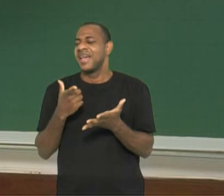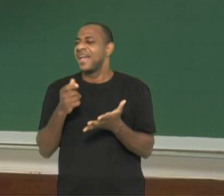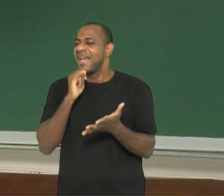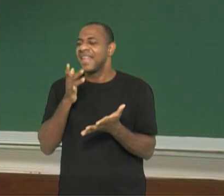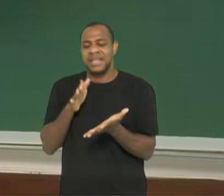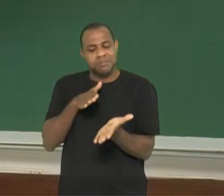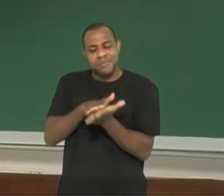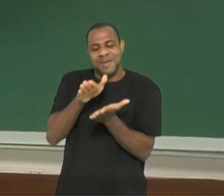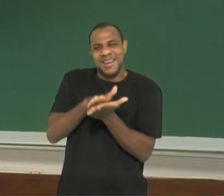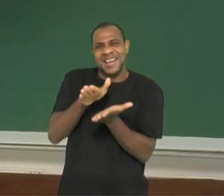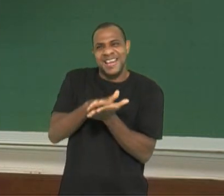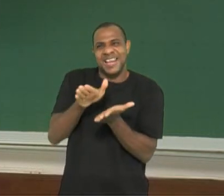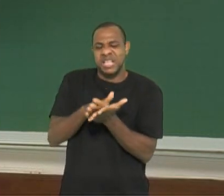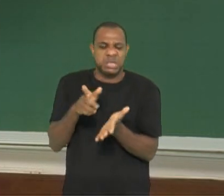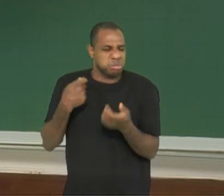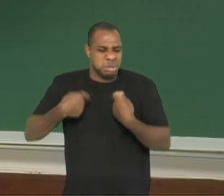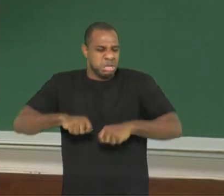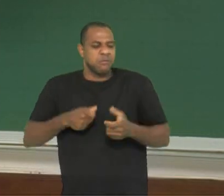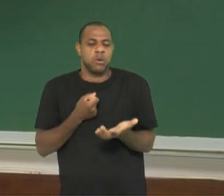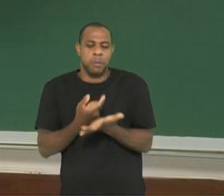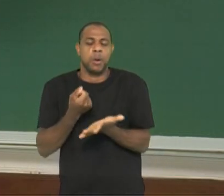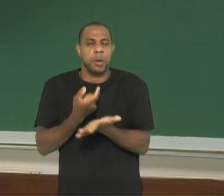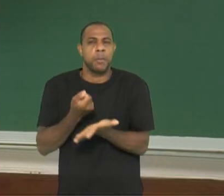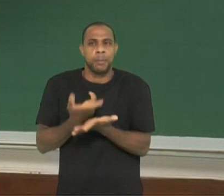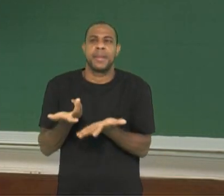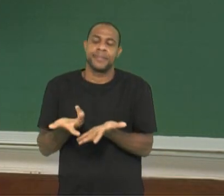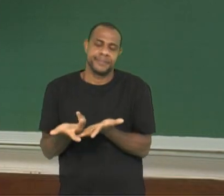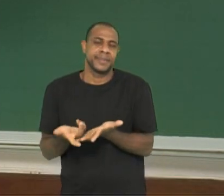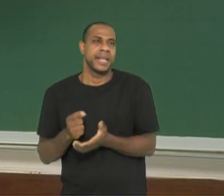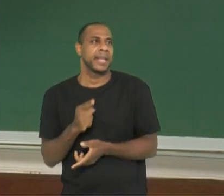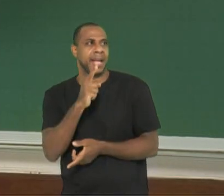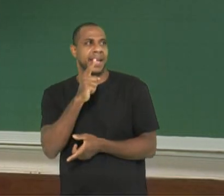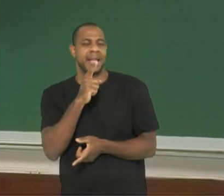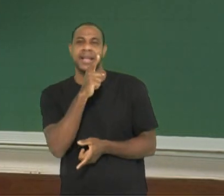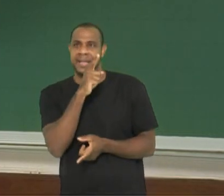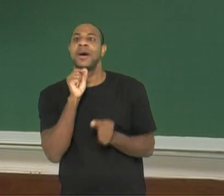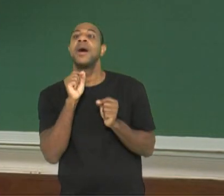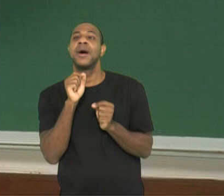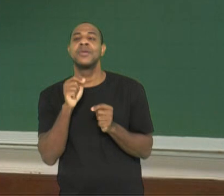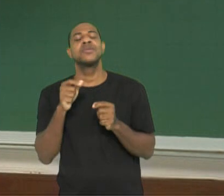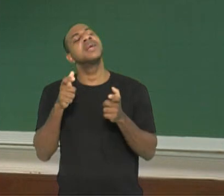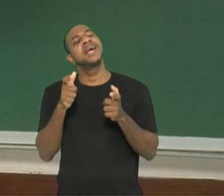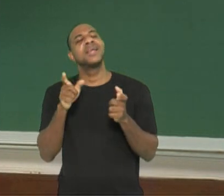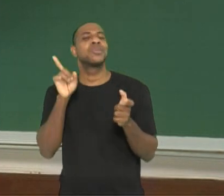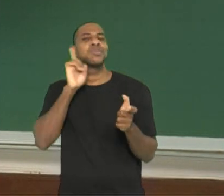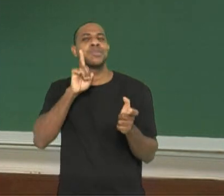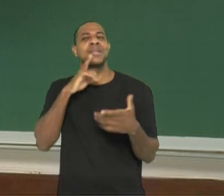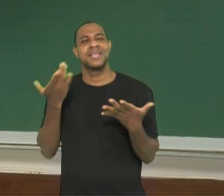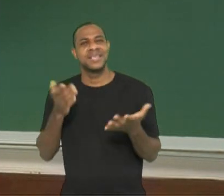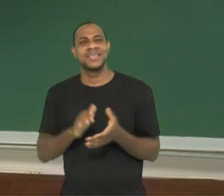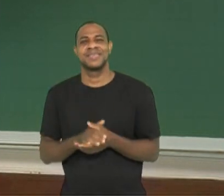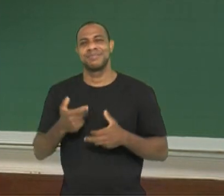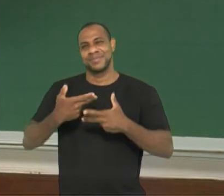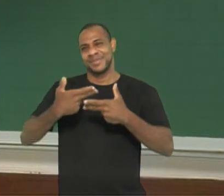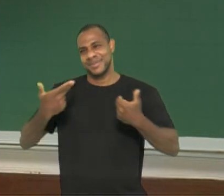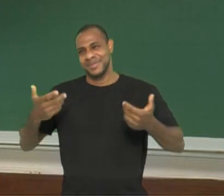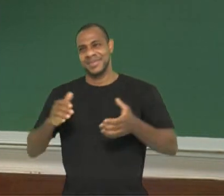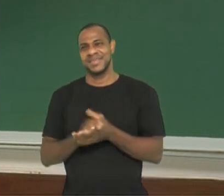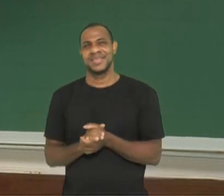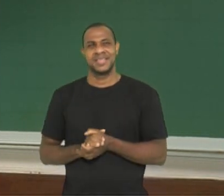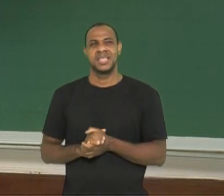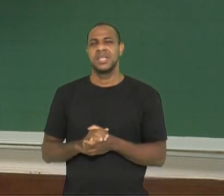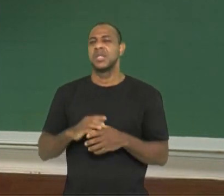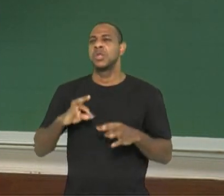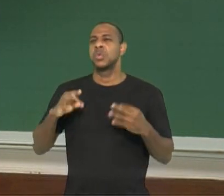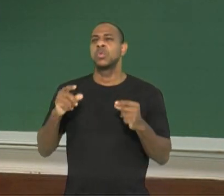você precisar, mas estava comprando. E usa muito a questão da iconografia popular, ou seja, artistas de cinema, produtos, tudo aquilo